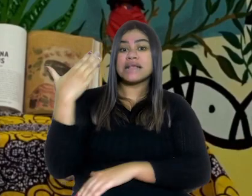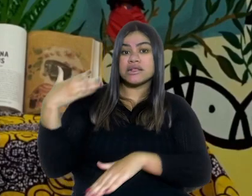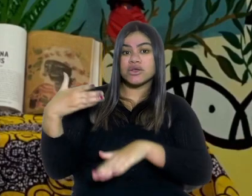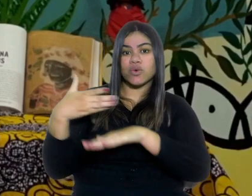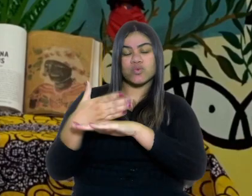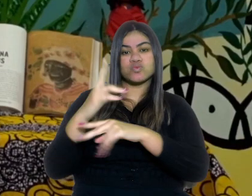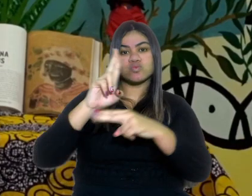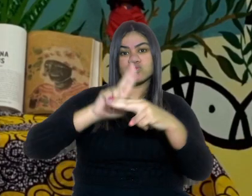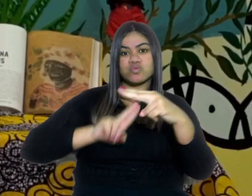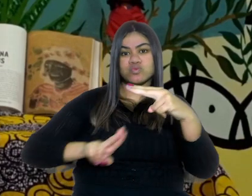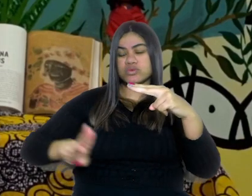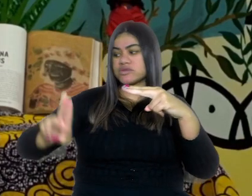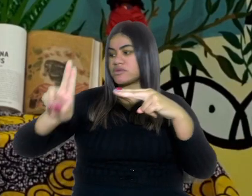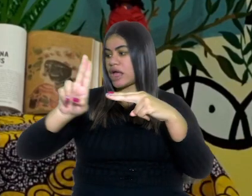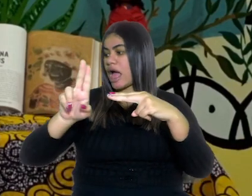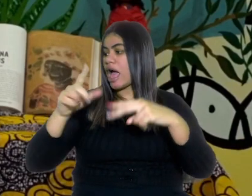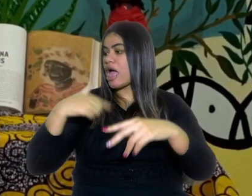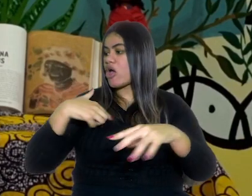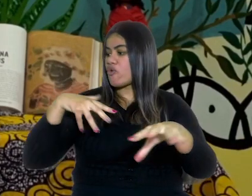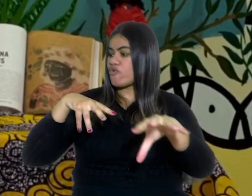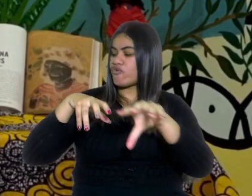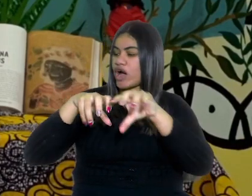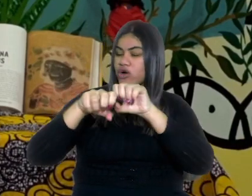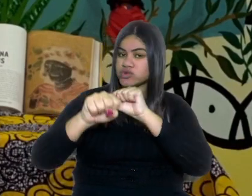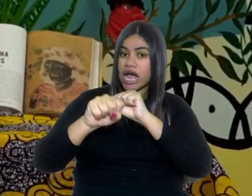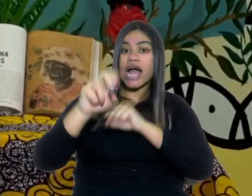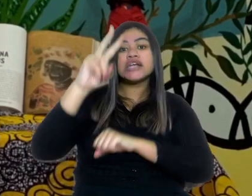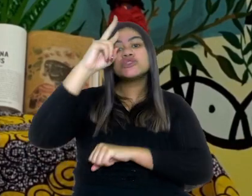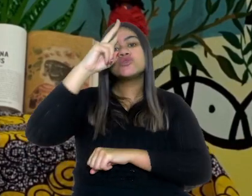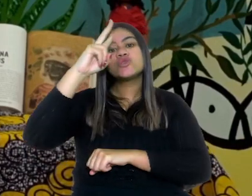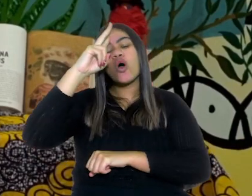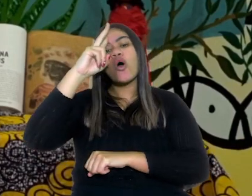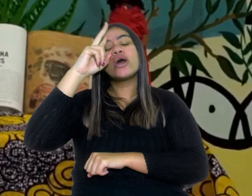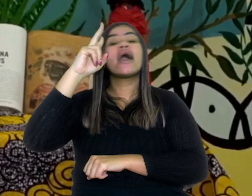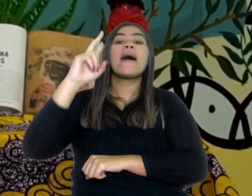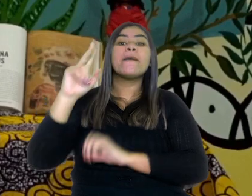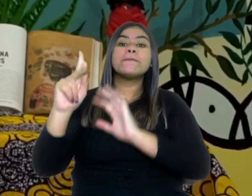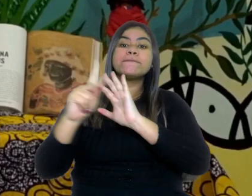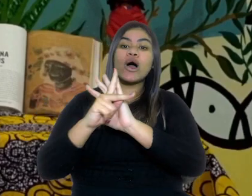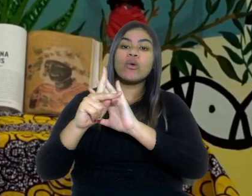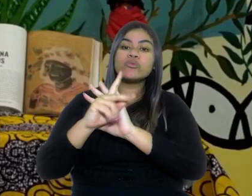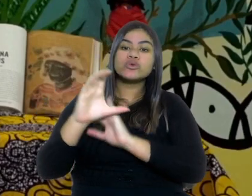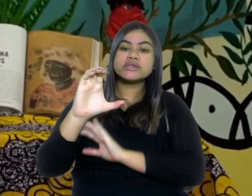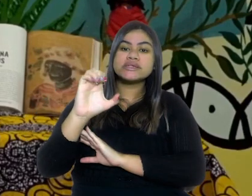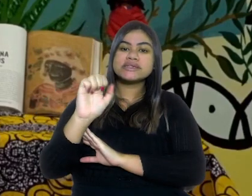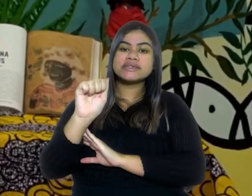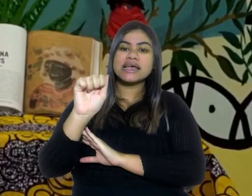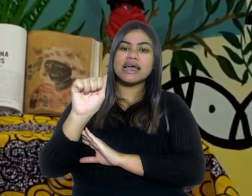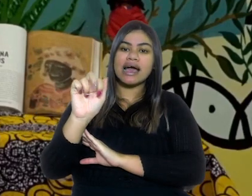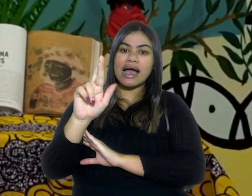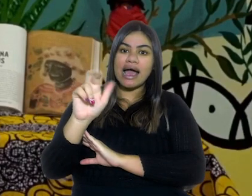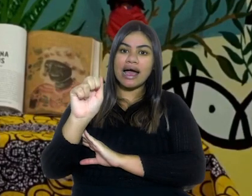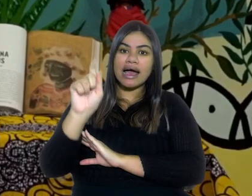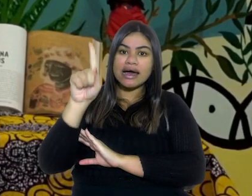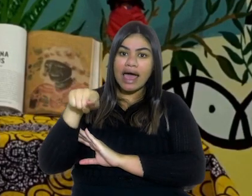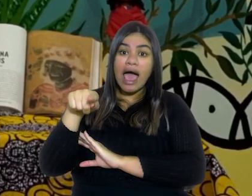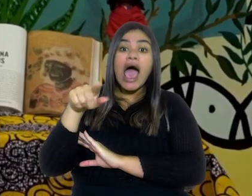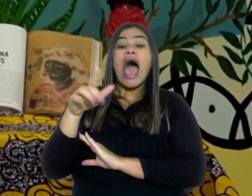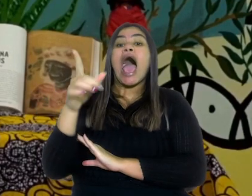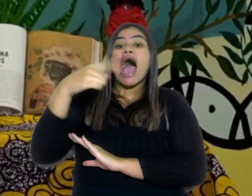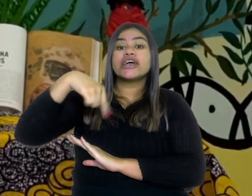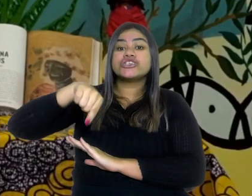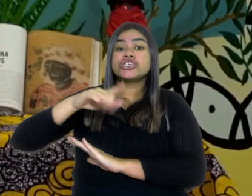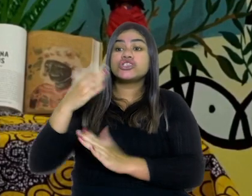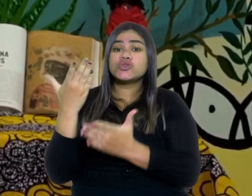na universidade, eu fiz faculdade de História na Universidade Federal do Ceará. A gente estuda a história